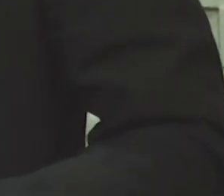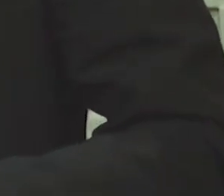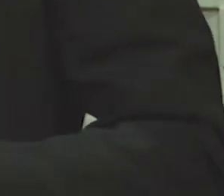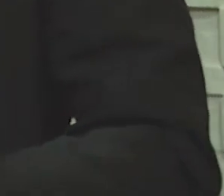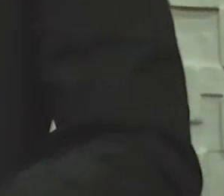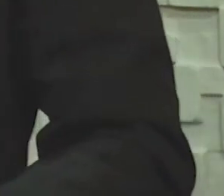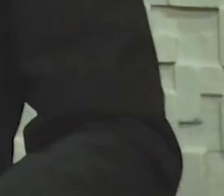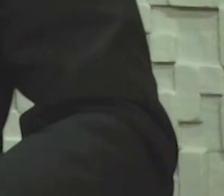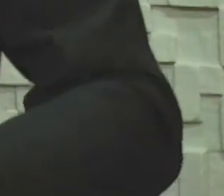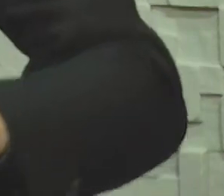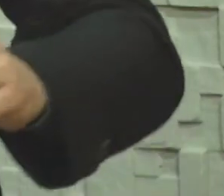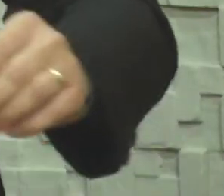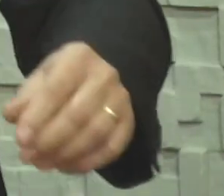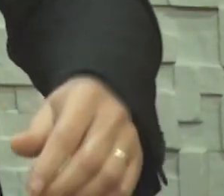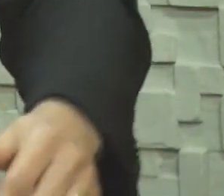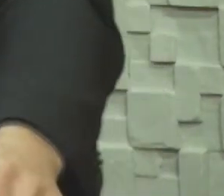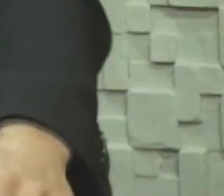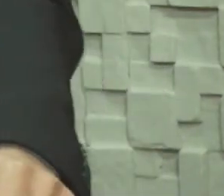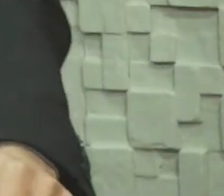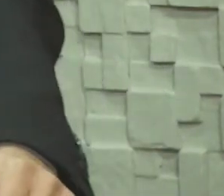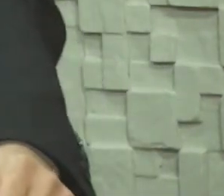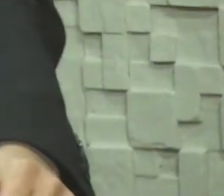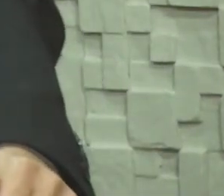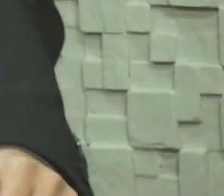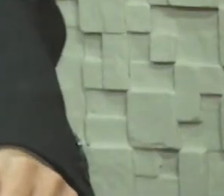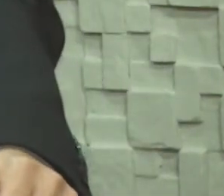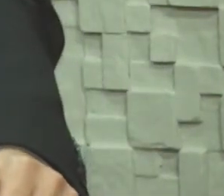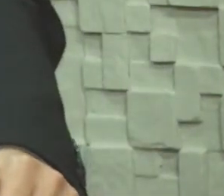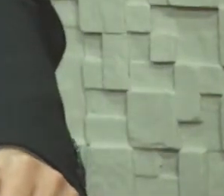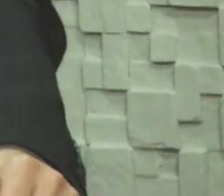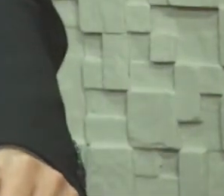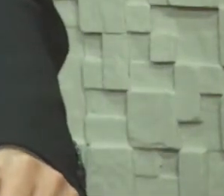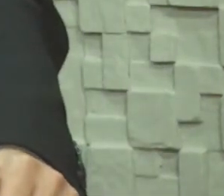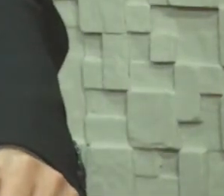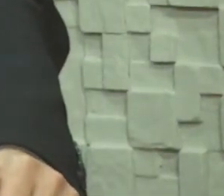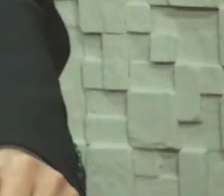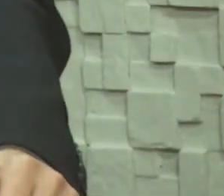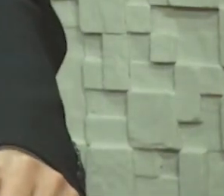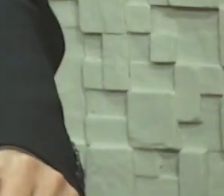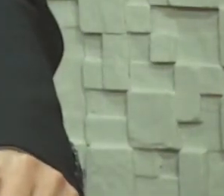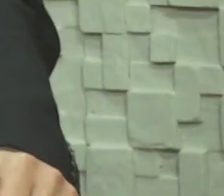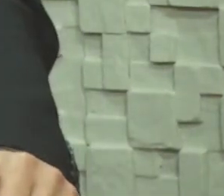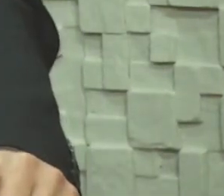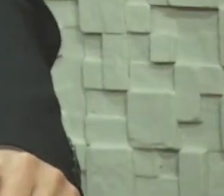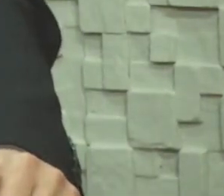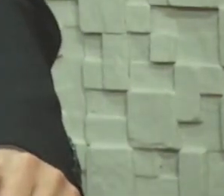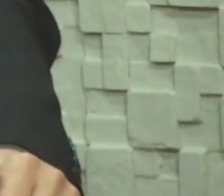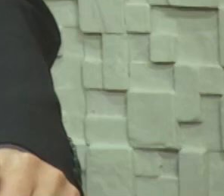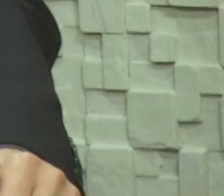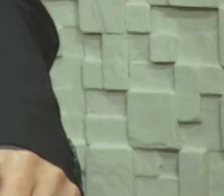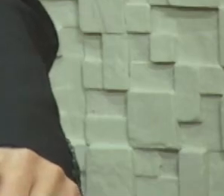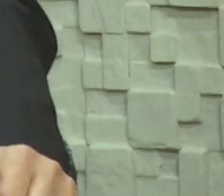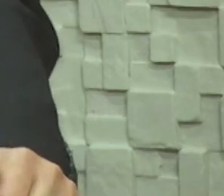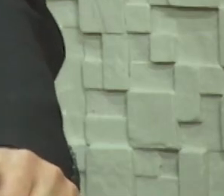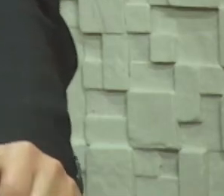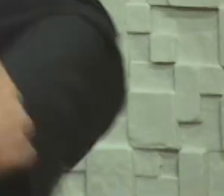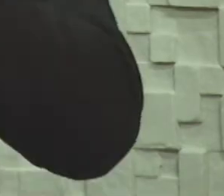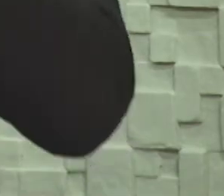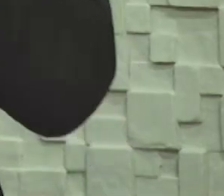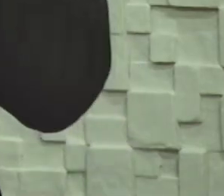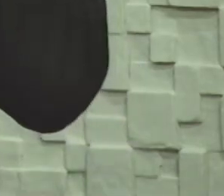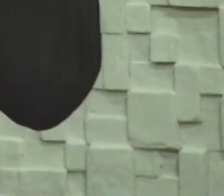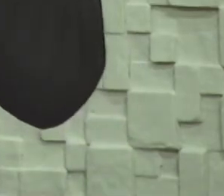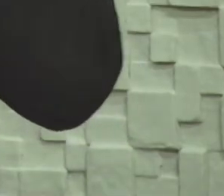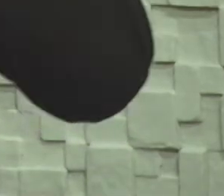247 é uma situação constrangedora nós vemos aqui quando o colega vereador Rafael e o